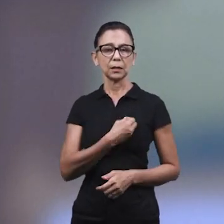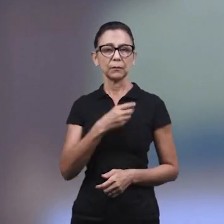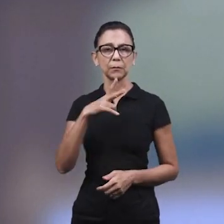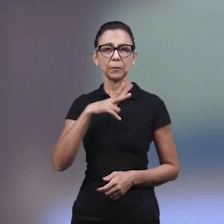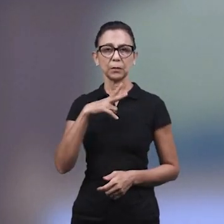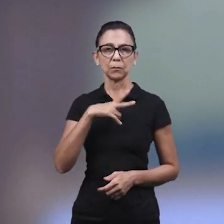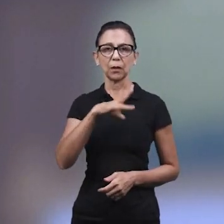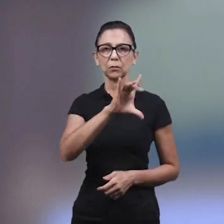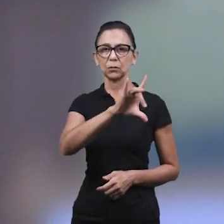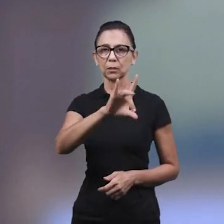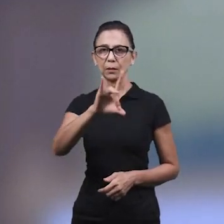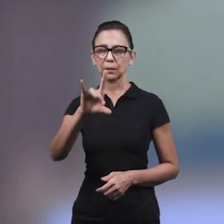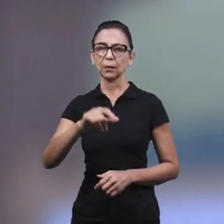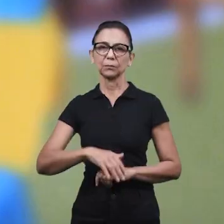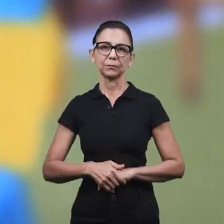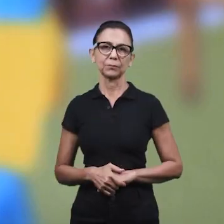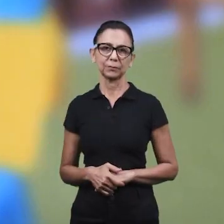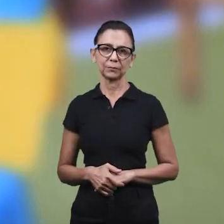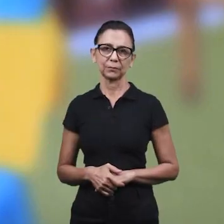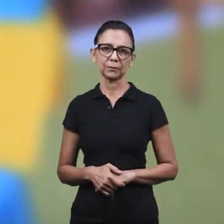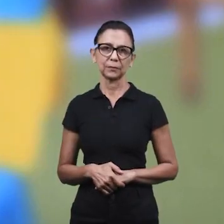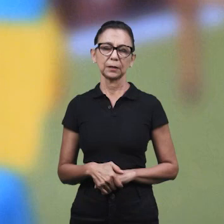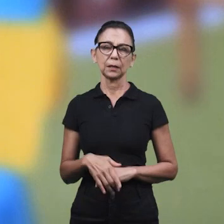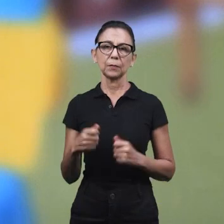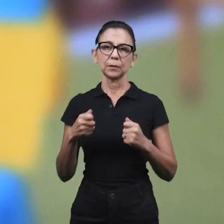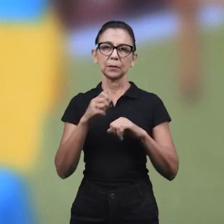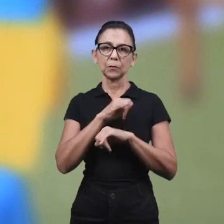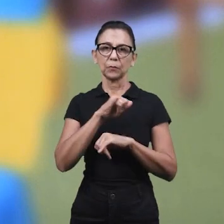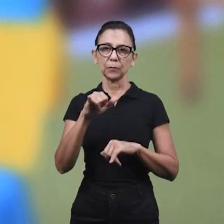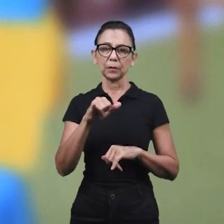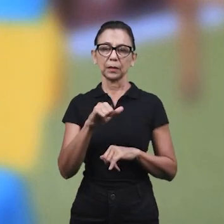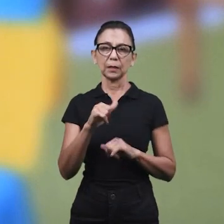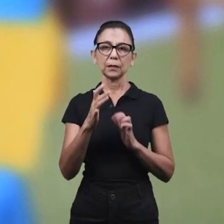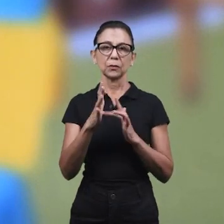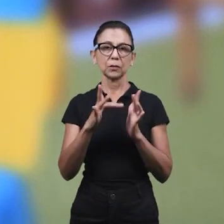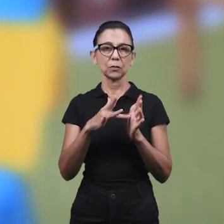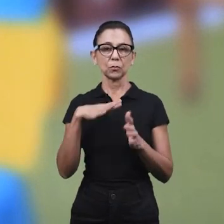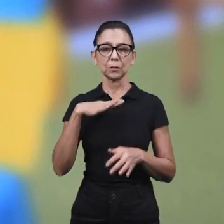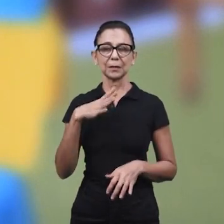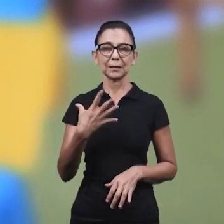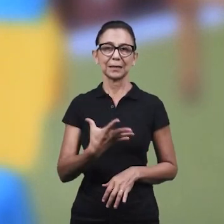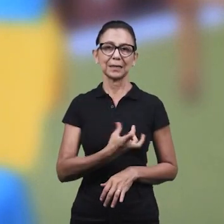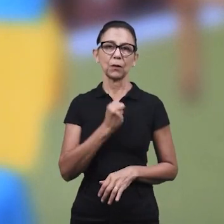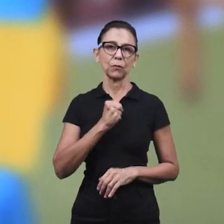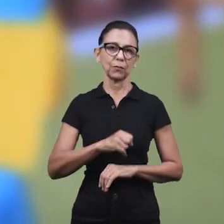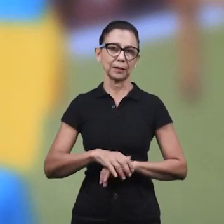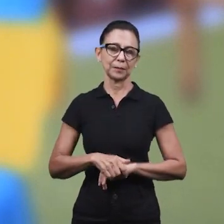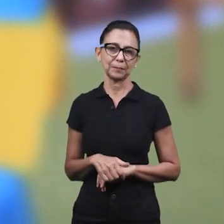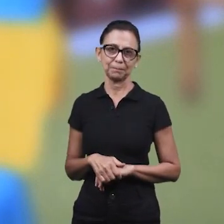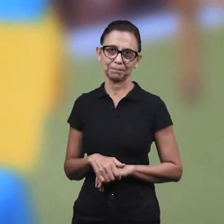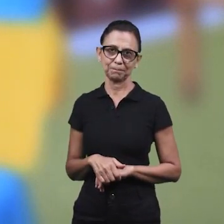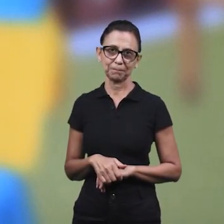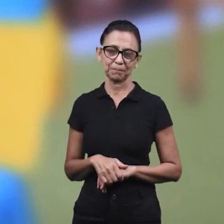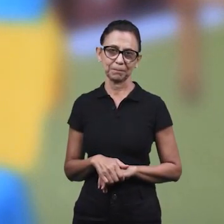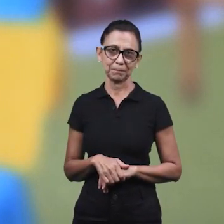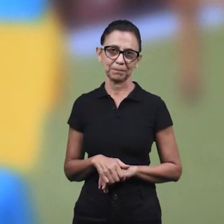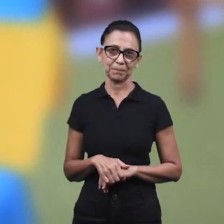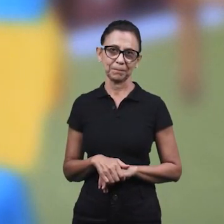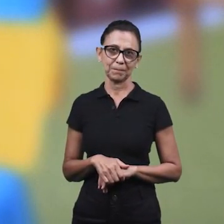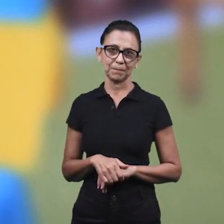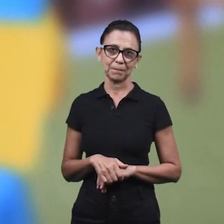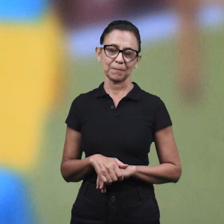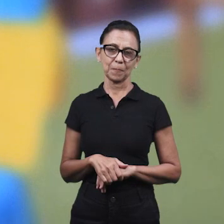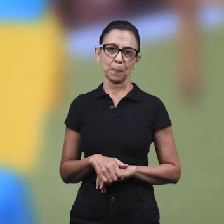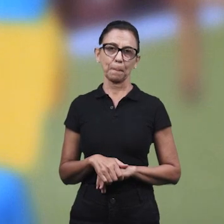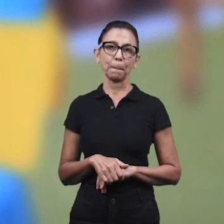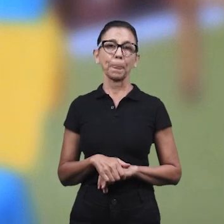a salvação em Jesus. Hoje, Deus quer que você conheça o poder dele. Santifique